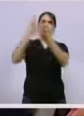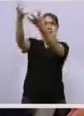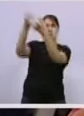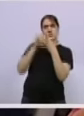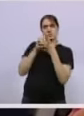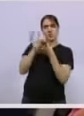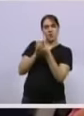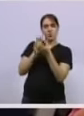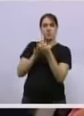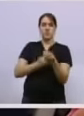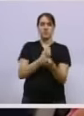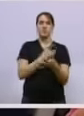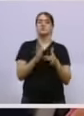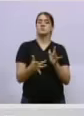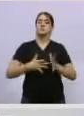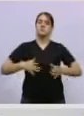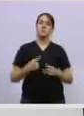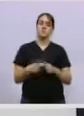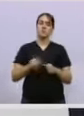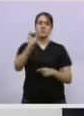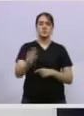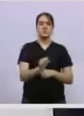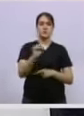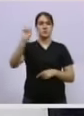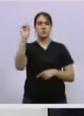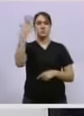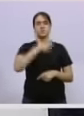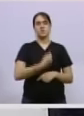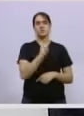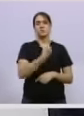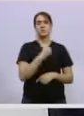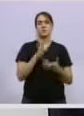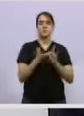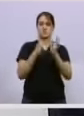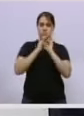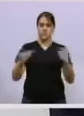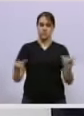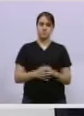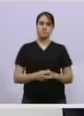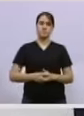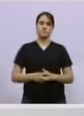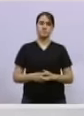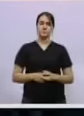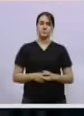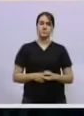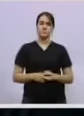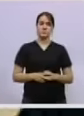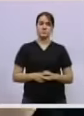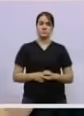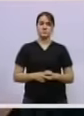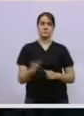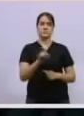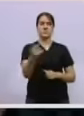porque o sacramento aconteceu em mim. É disso que Jesus fala, a ponto de dizer: não venham me dizer o que